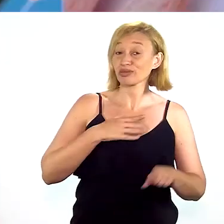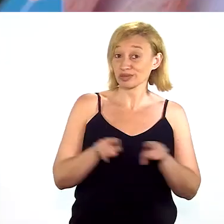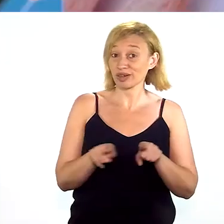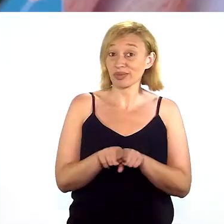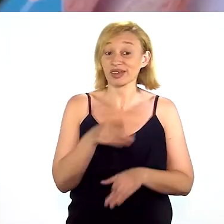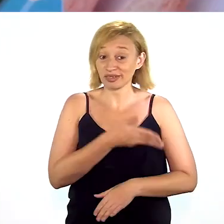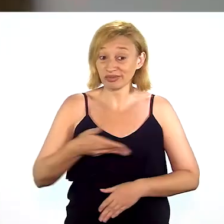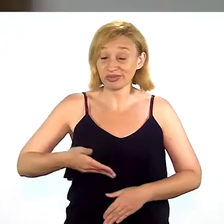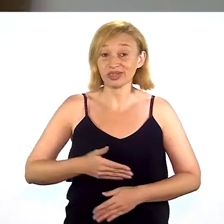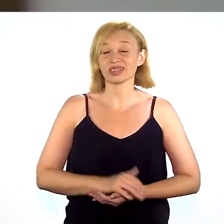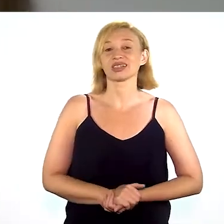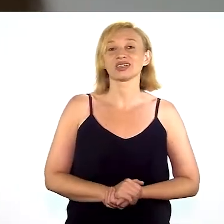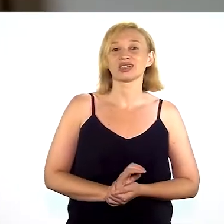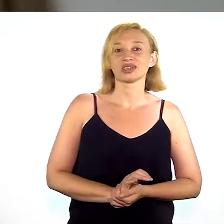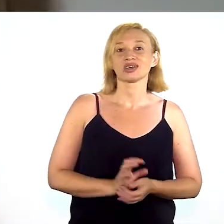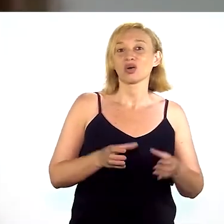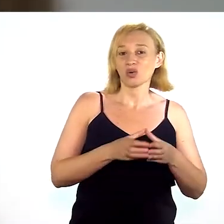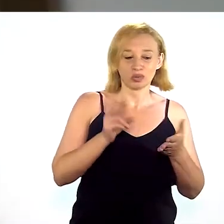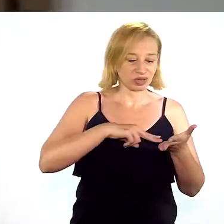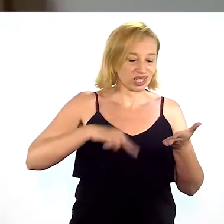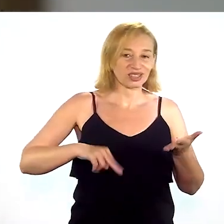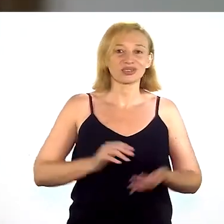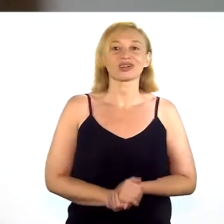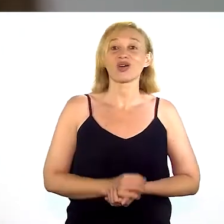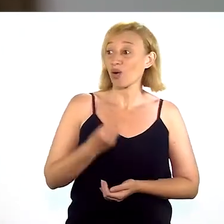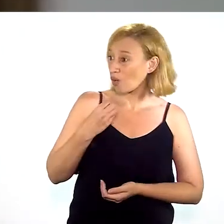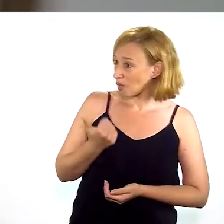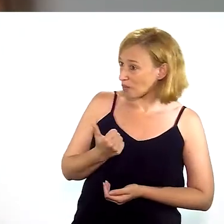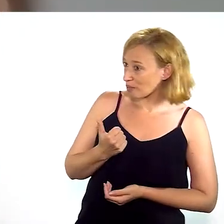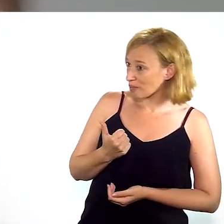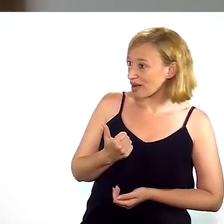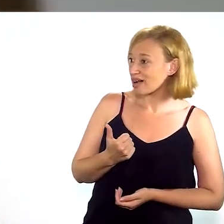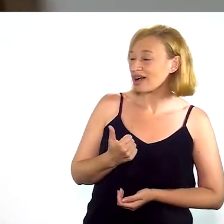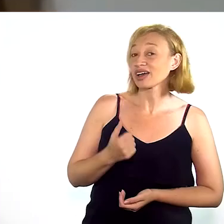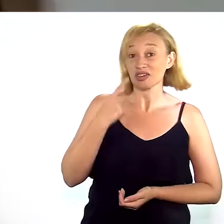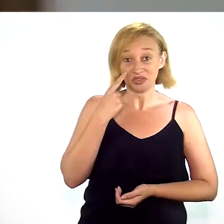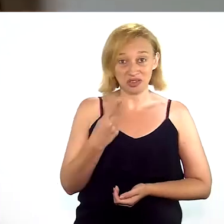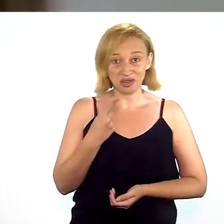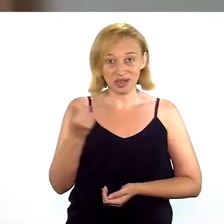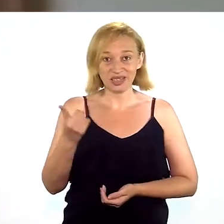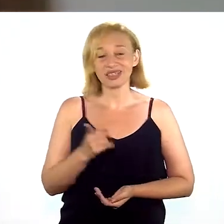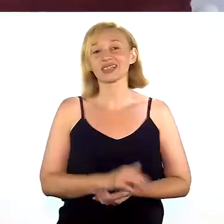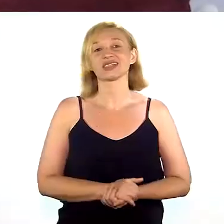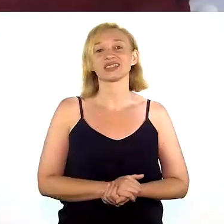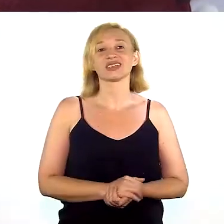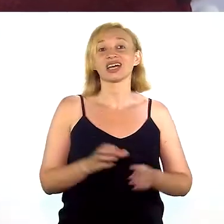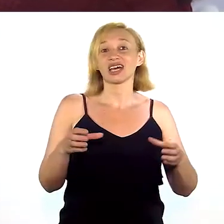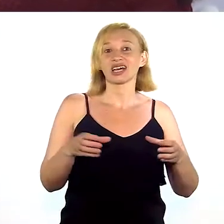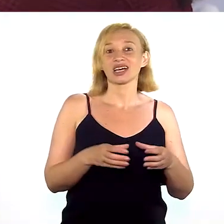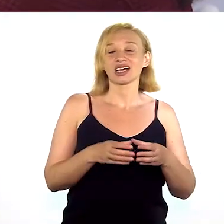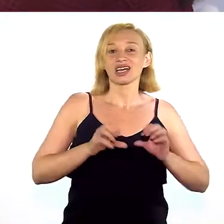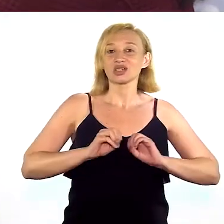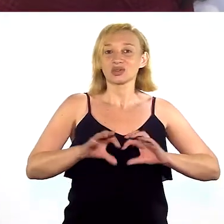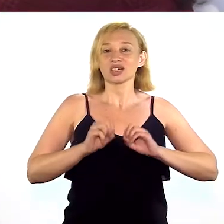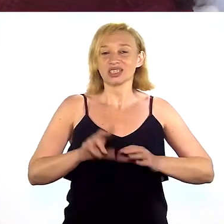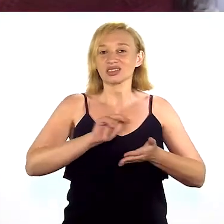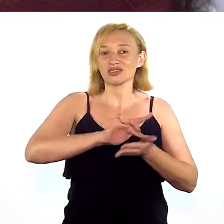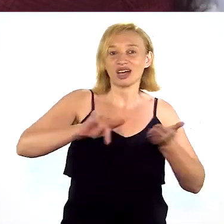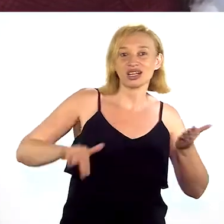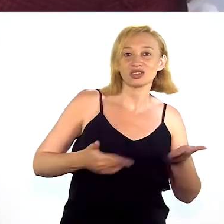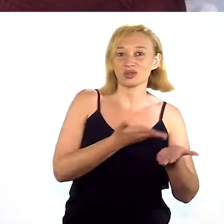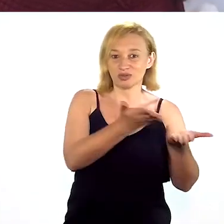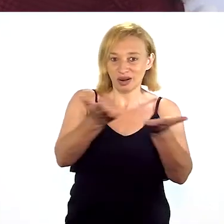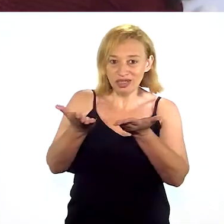Chá, vem participar do meu também, que o Marque Uma Página tem um clube de leitura. Opa! Tá vendo aí o Educação? Vocês duas são convidadíssimas.